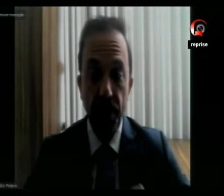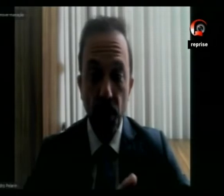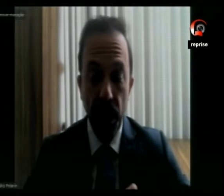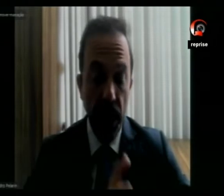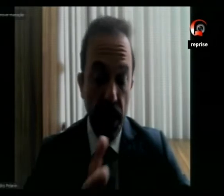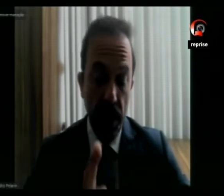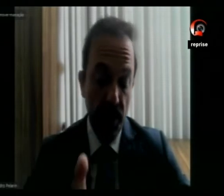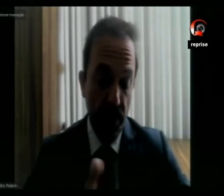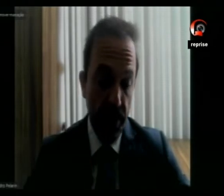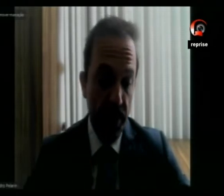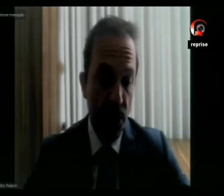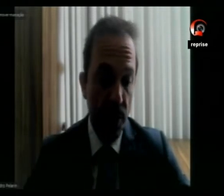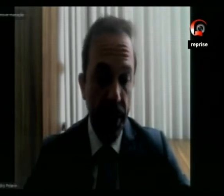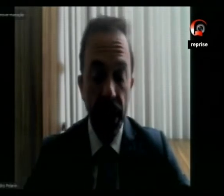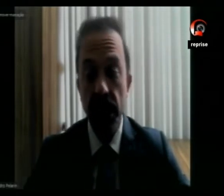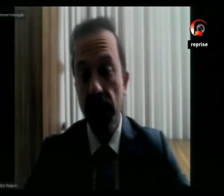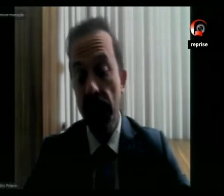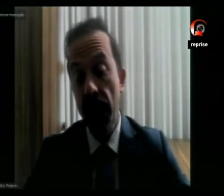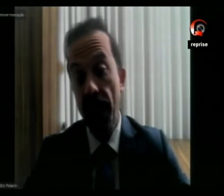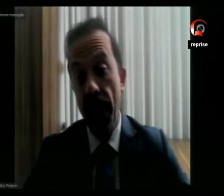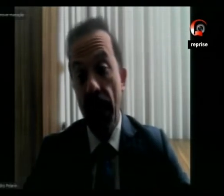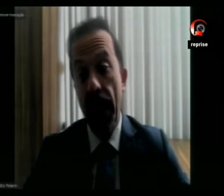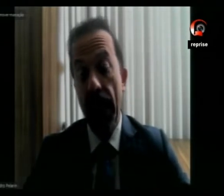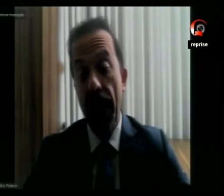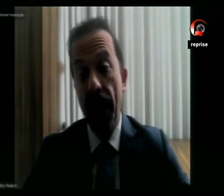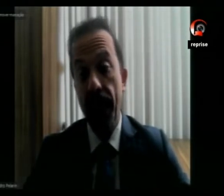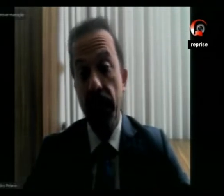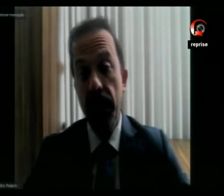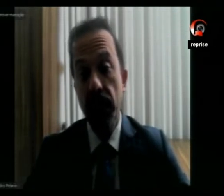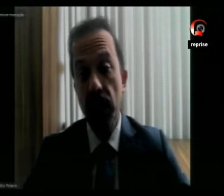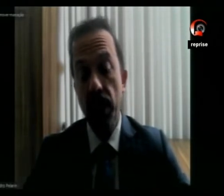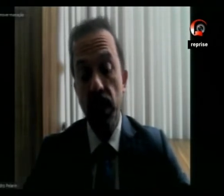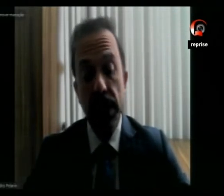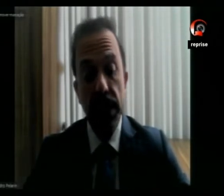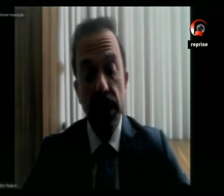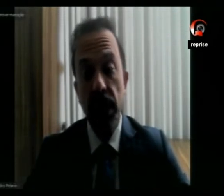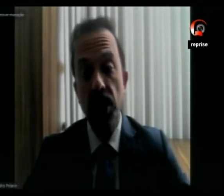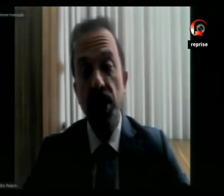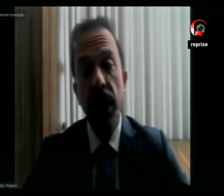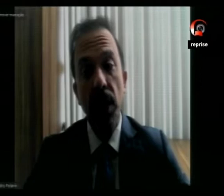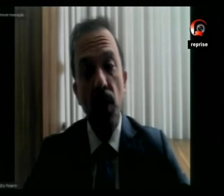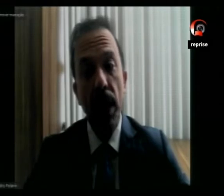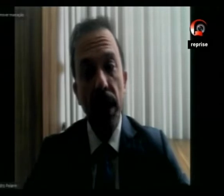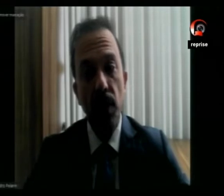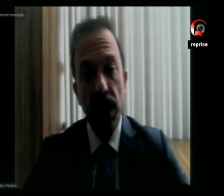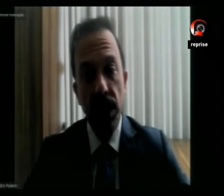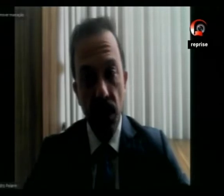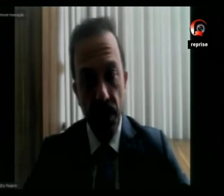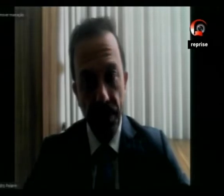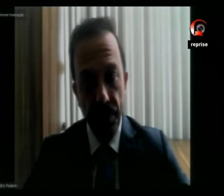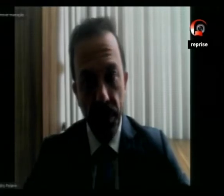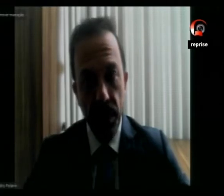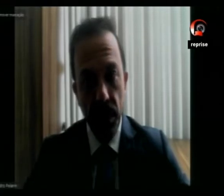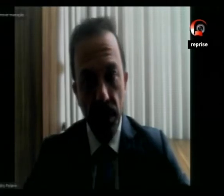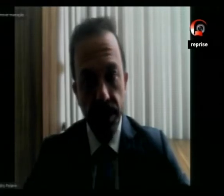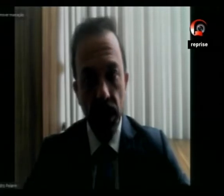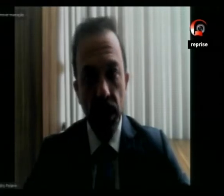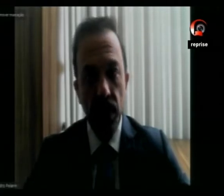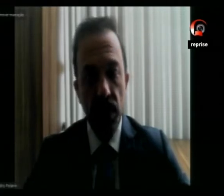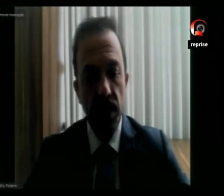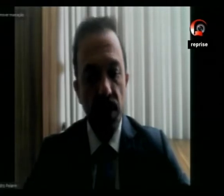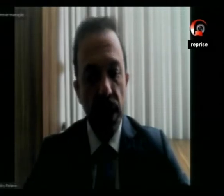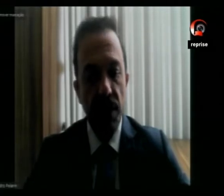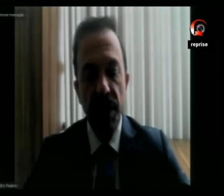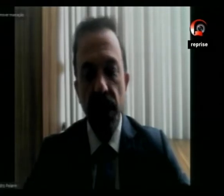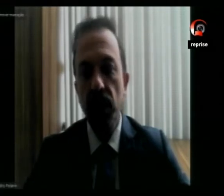Até porque, me permite um parênteses, a criança e o adolescente têm direito à educação, né? Então,